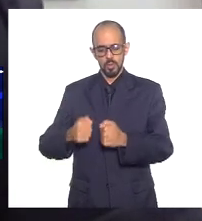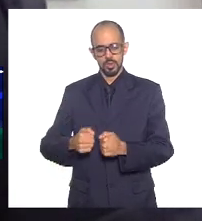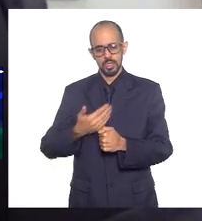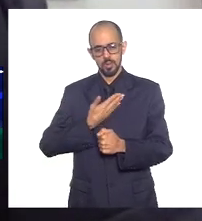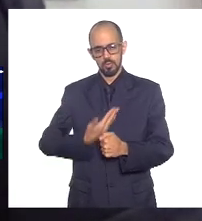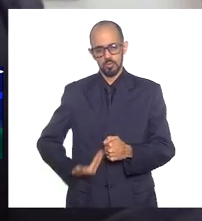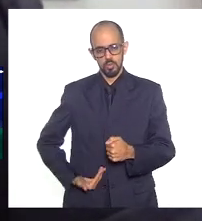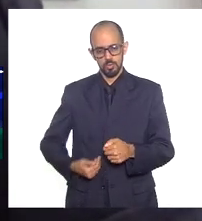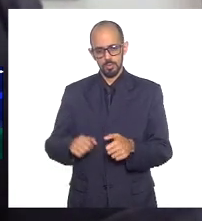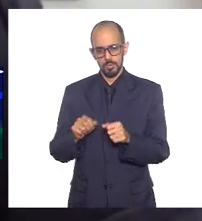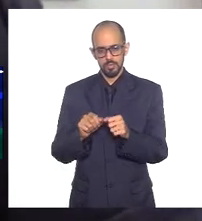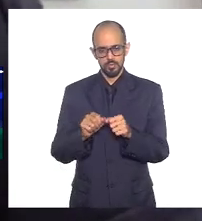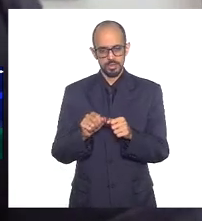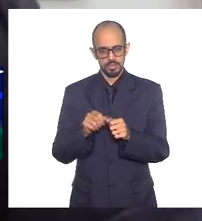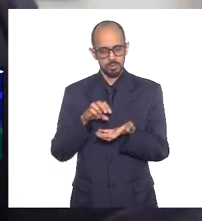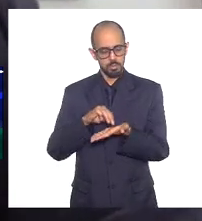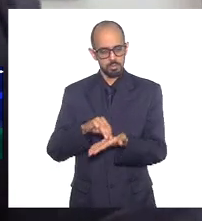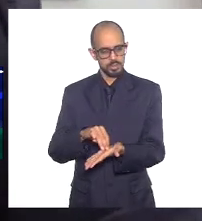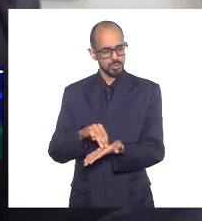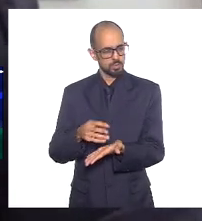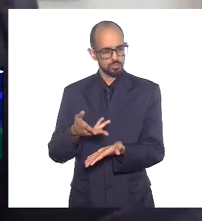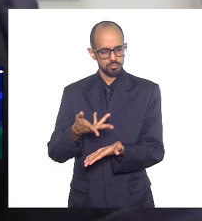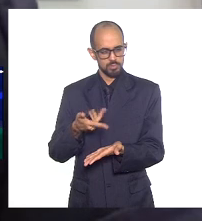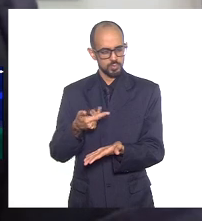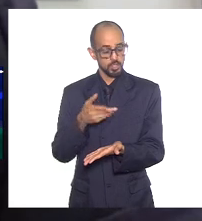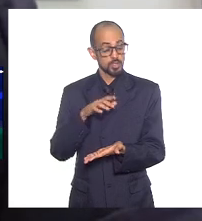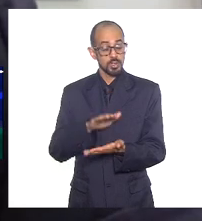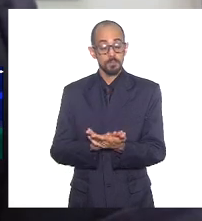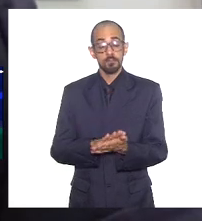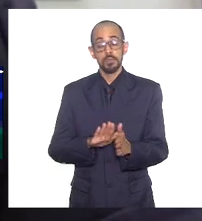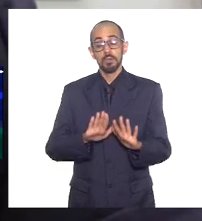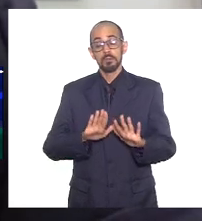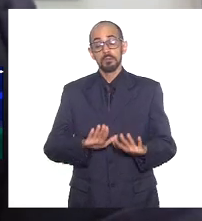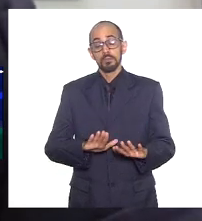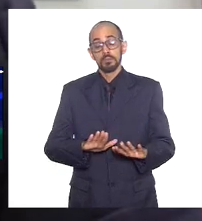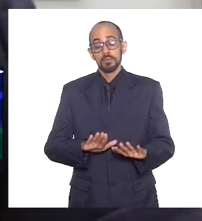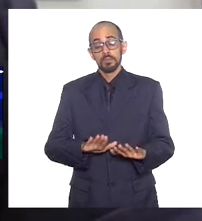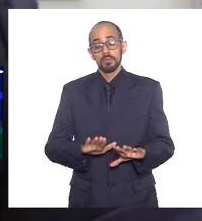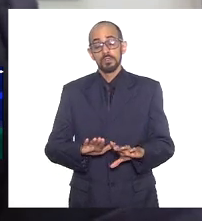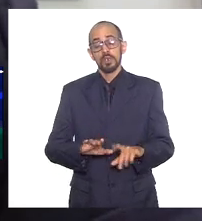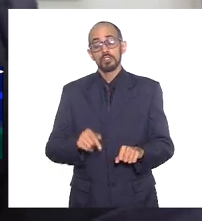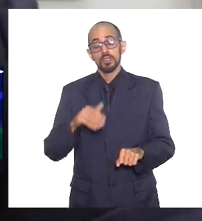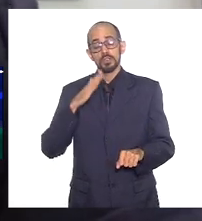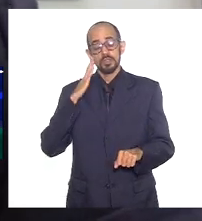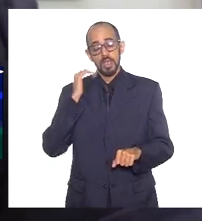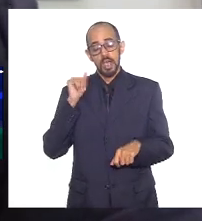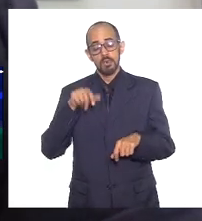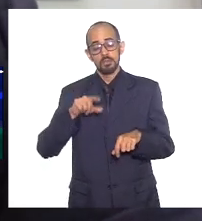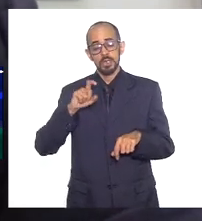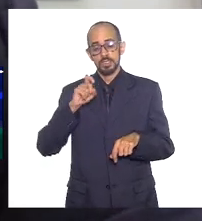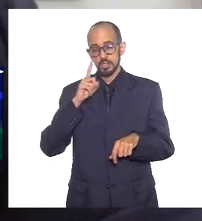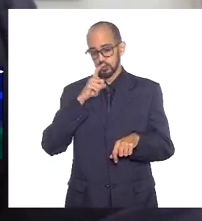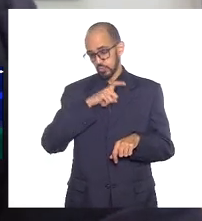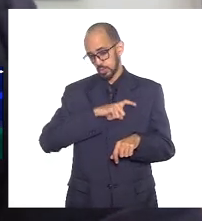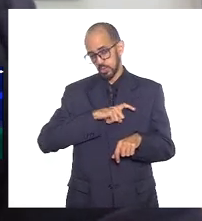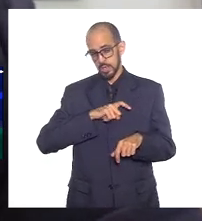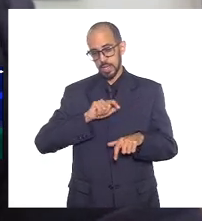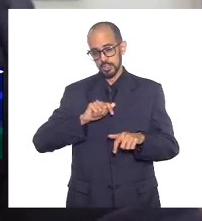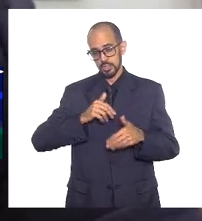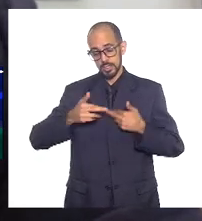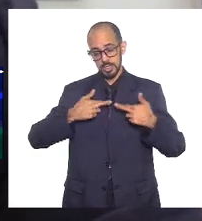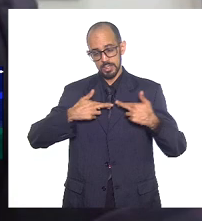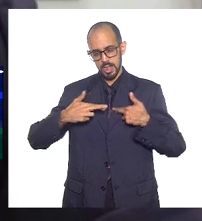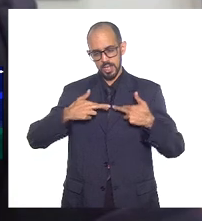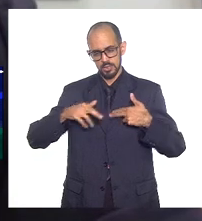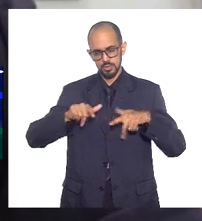uma missão tão nobre nós sabemos que essas relações essa precariedade nas relações de trabalho